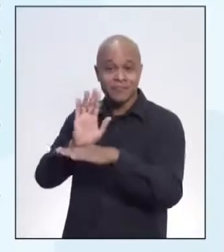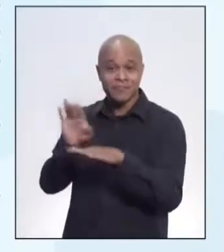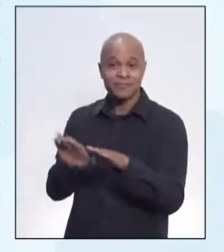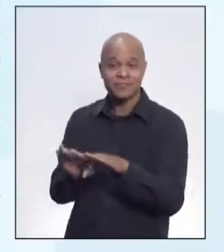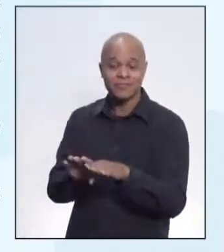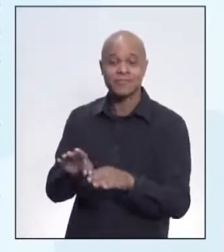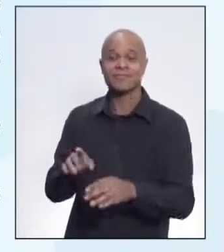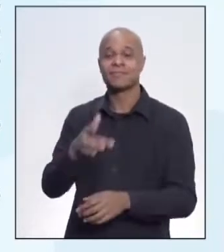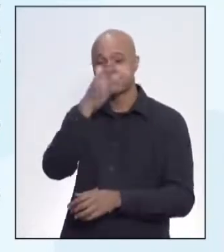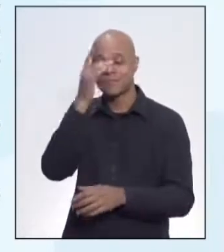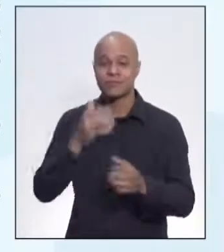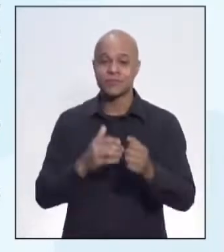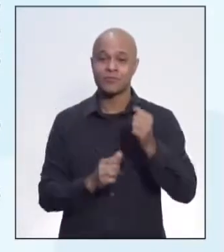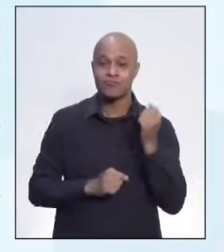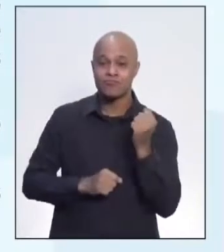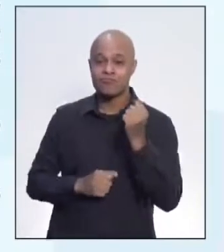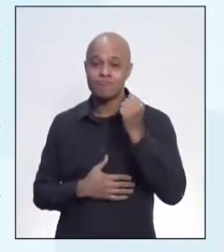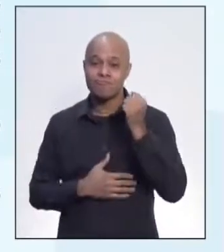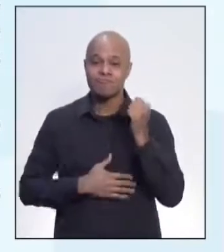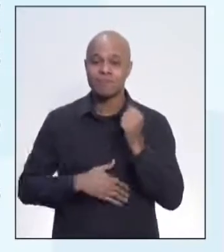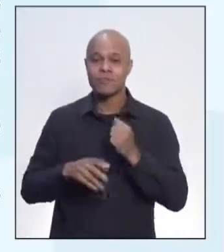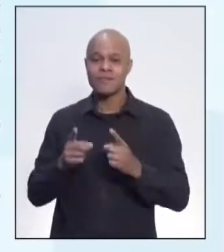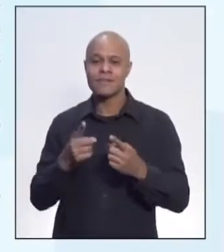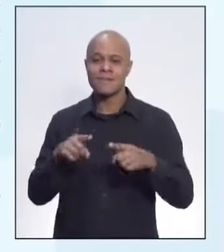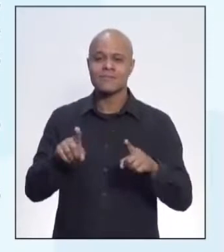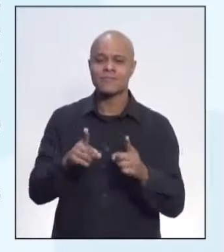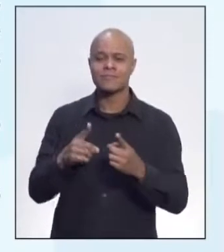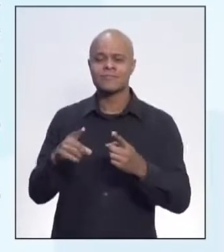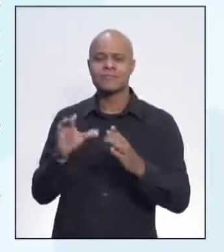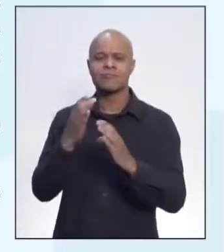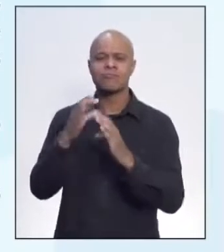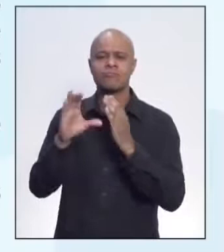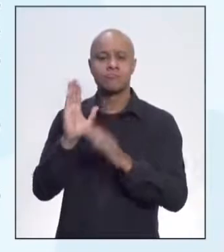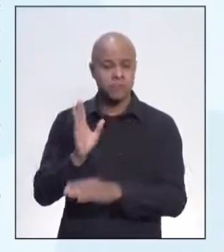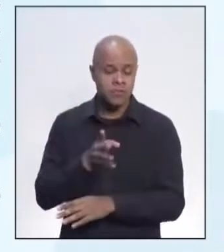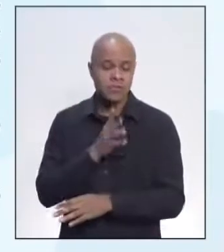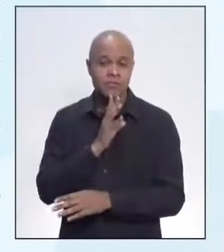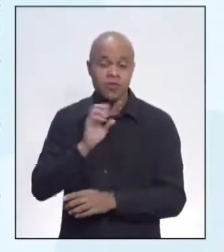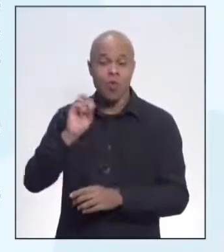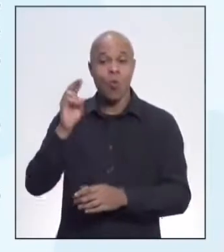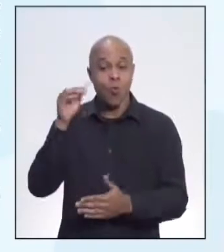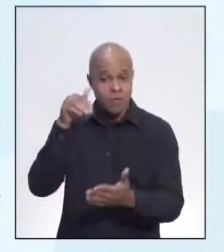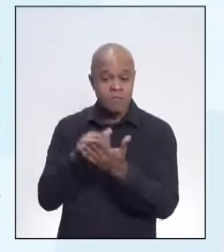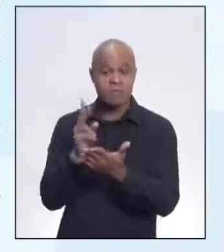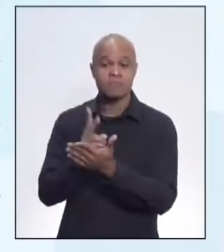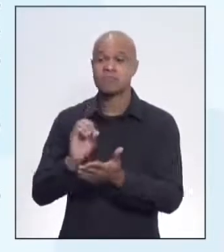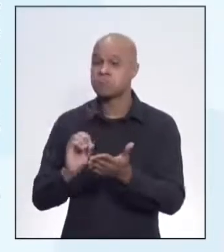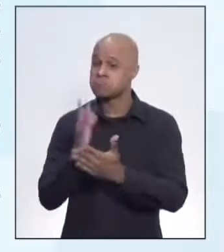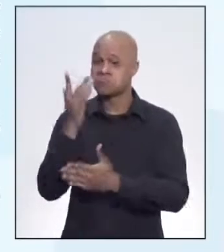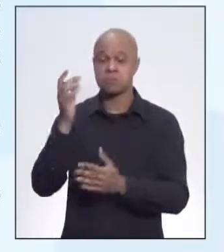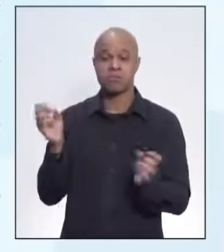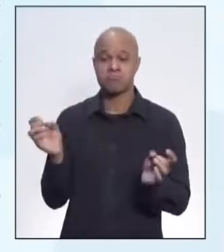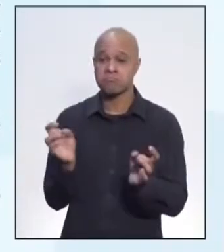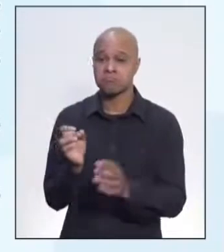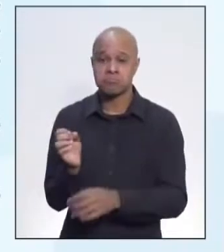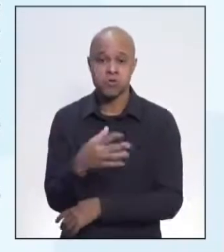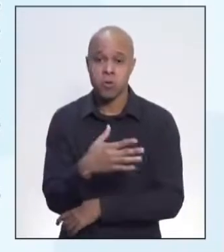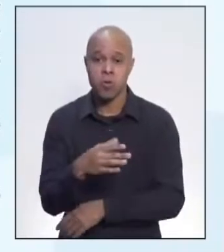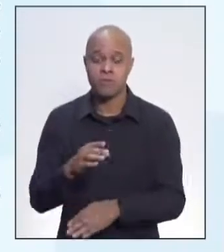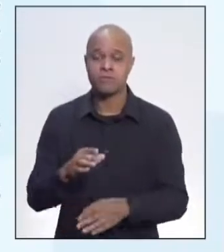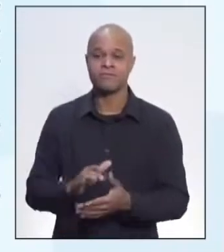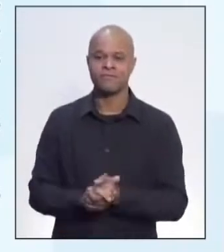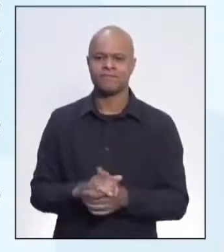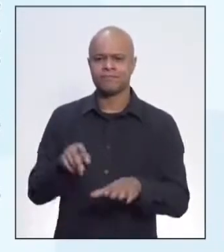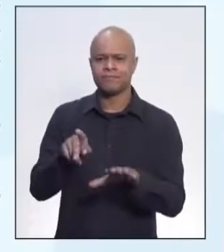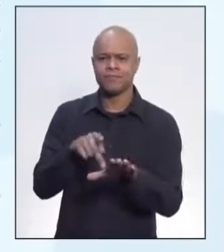Alguém cantando, puxando o coco. Que puxa os cantos já conhecidos ou improvisa. Pode ser dançado descalço